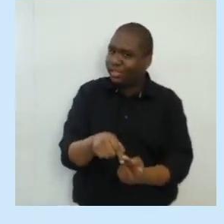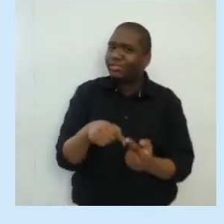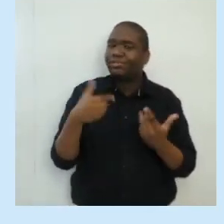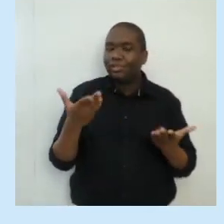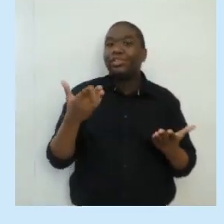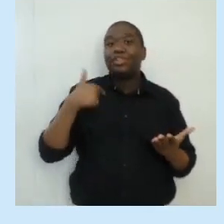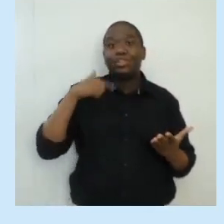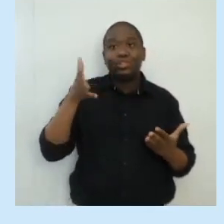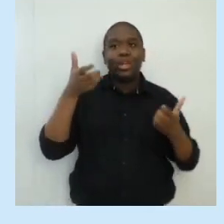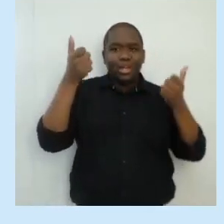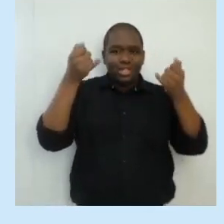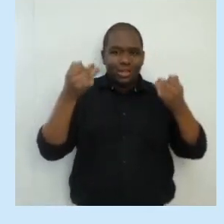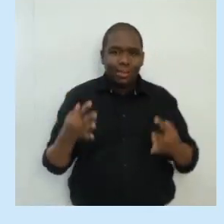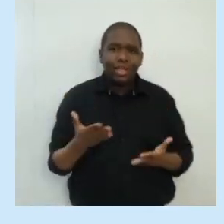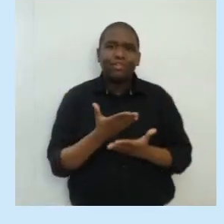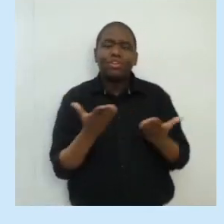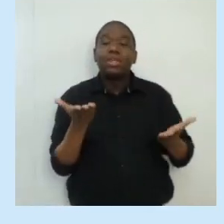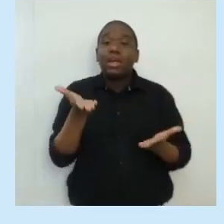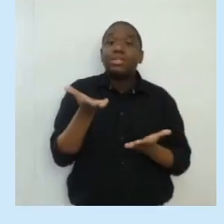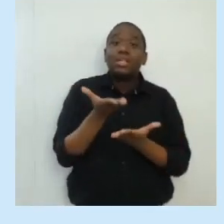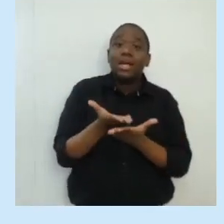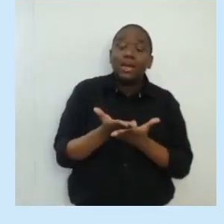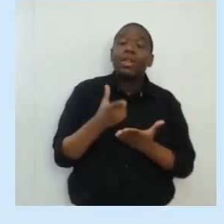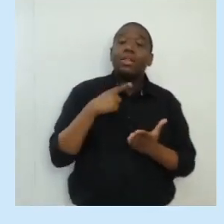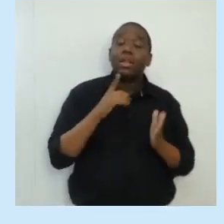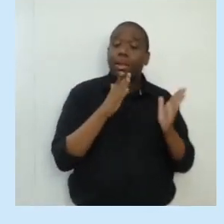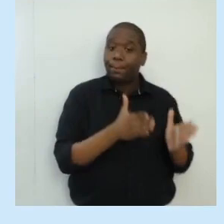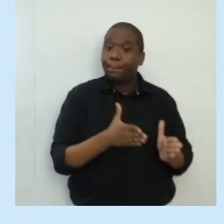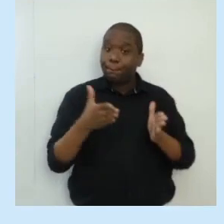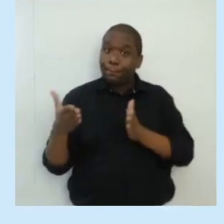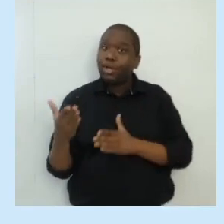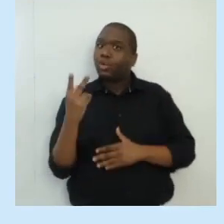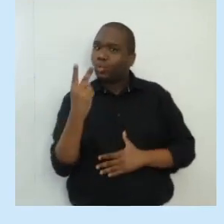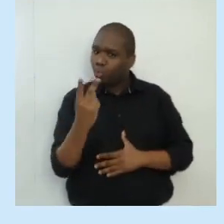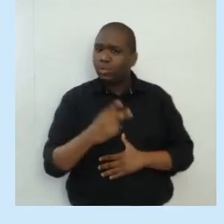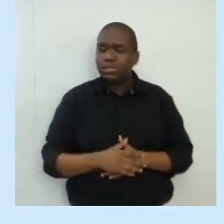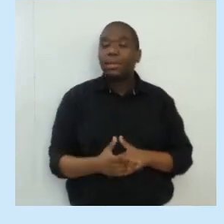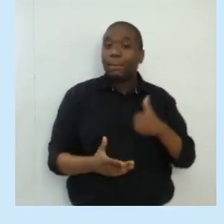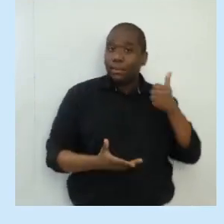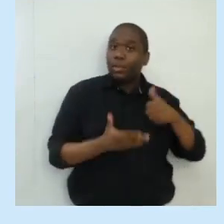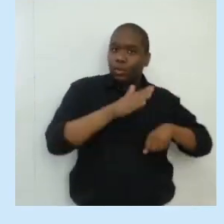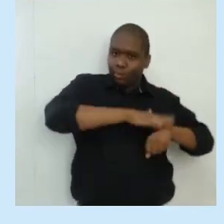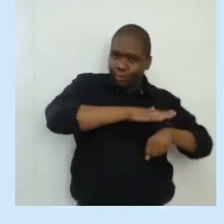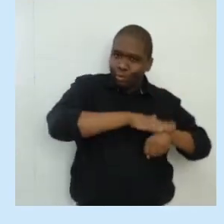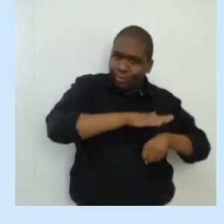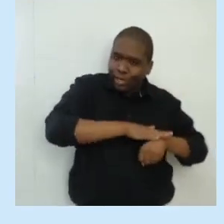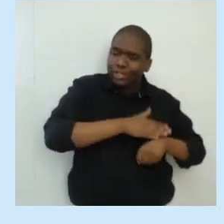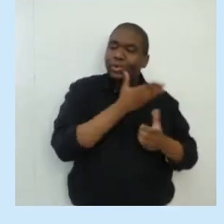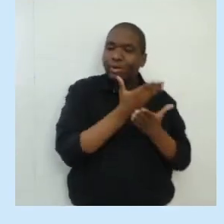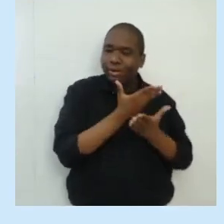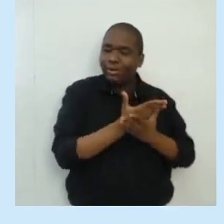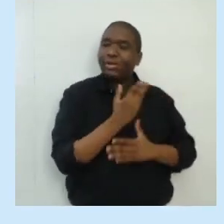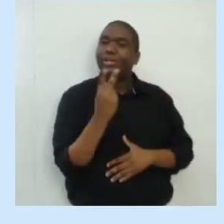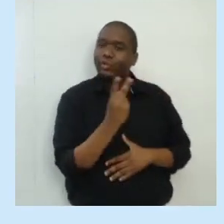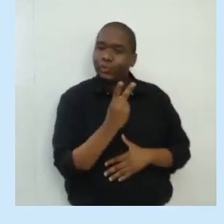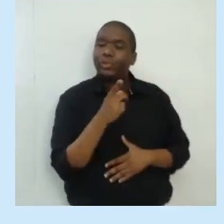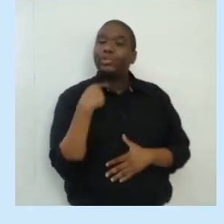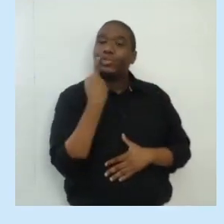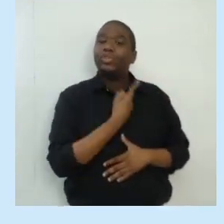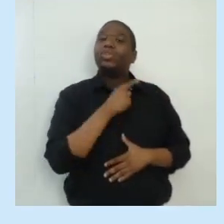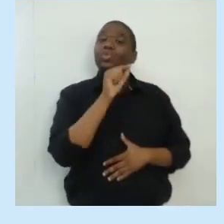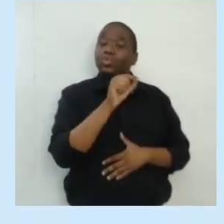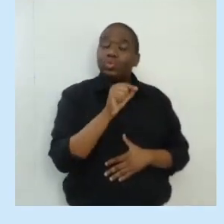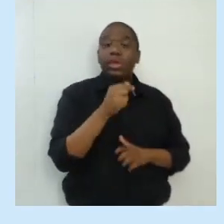dito a vocês que essa aula vai ser dividida em duas partes. Nessa primeira parte, nas duas aulas trabalharemos com